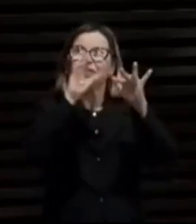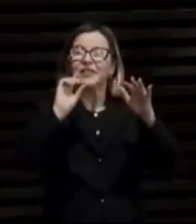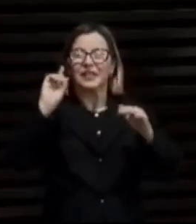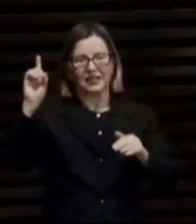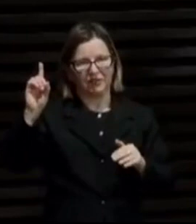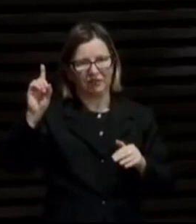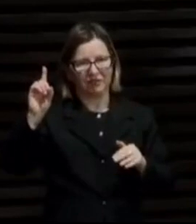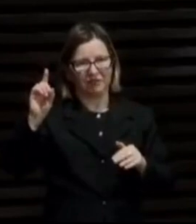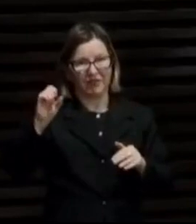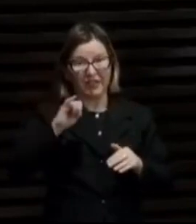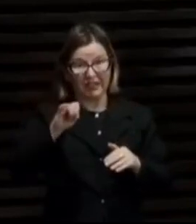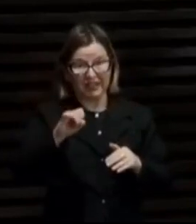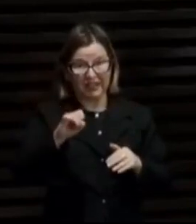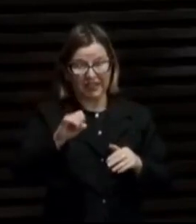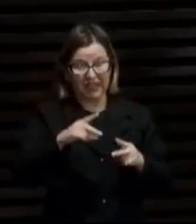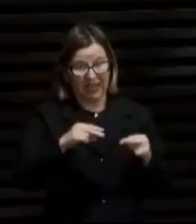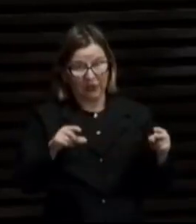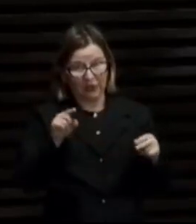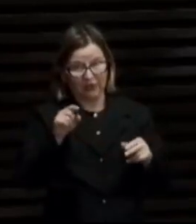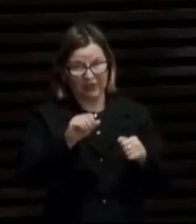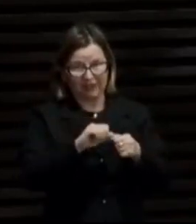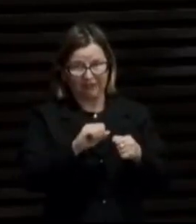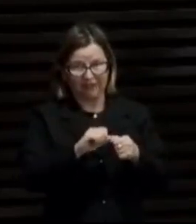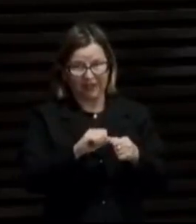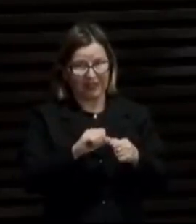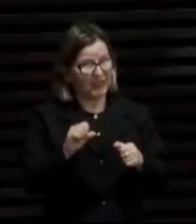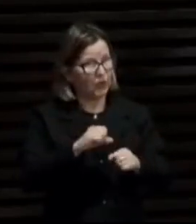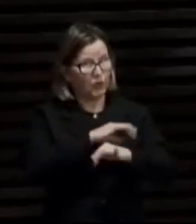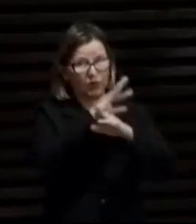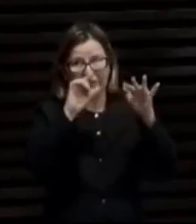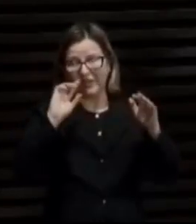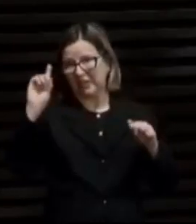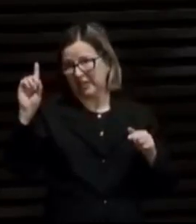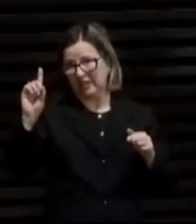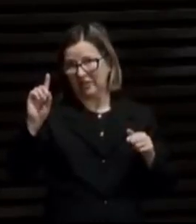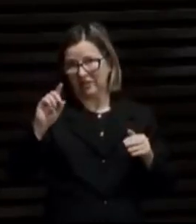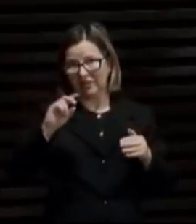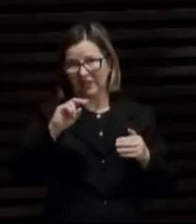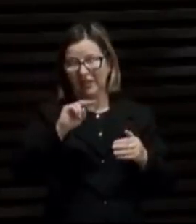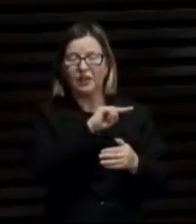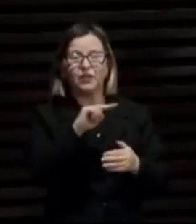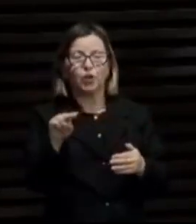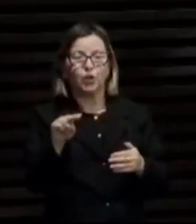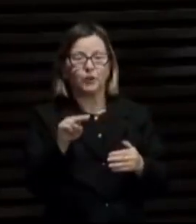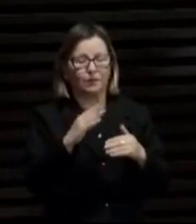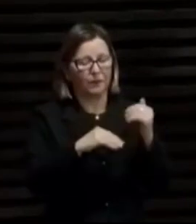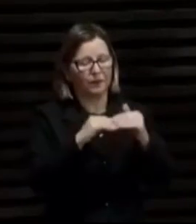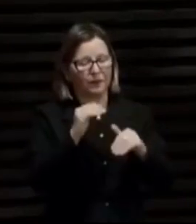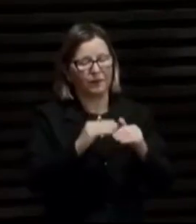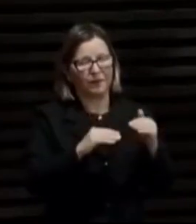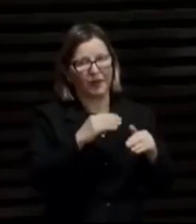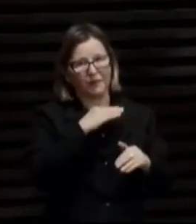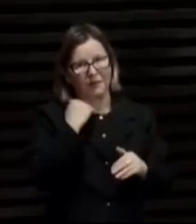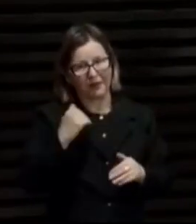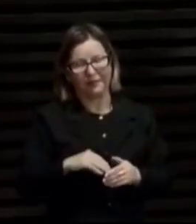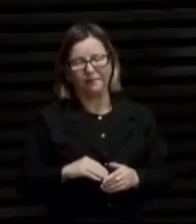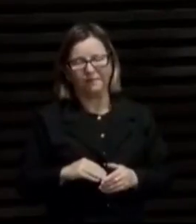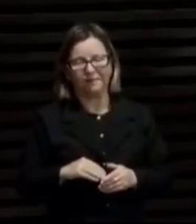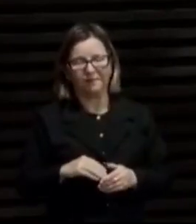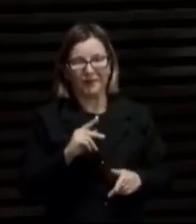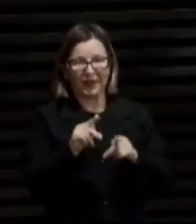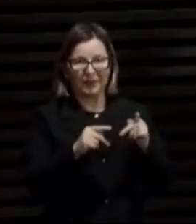obra morta. É simples assim. Os que foram chamados são participantes da herança,